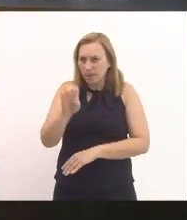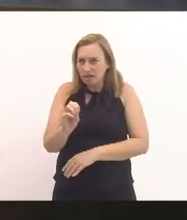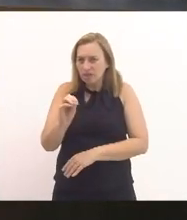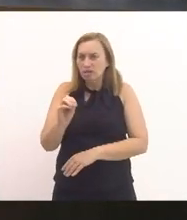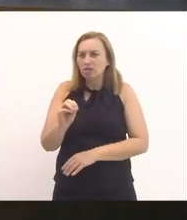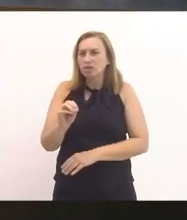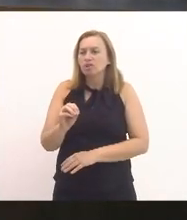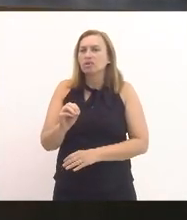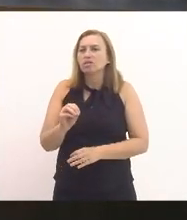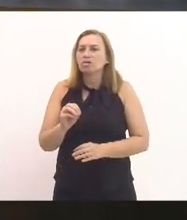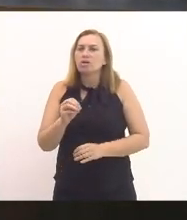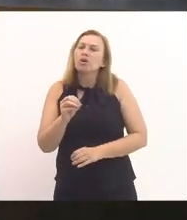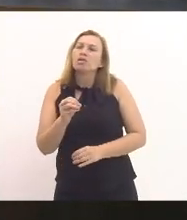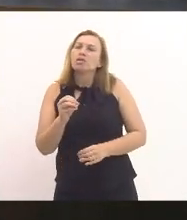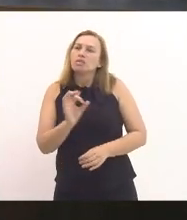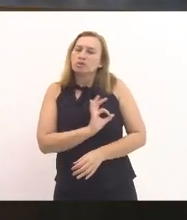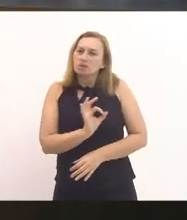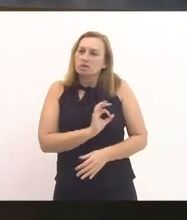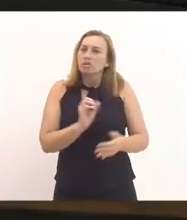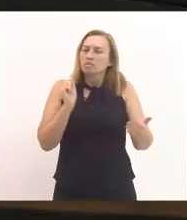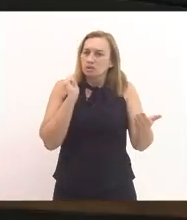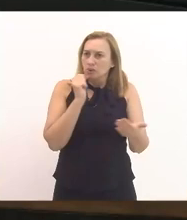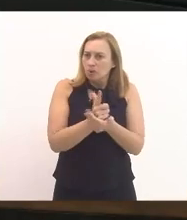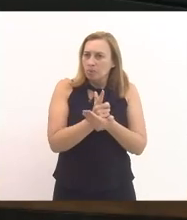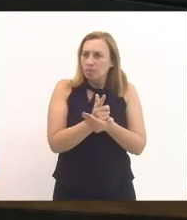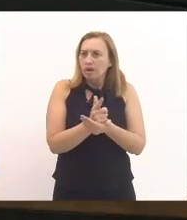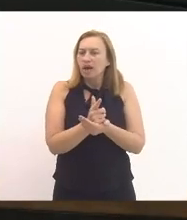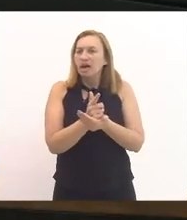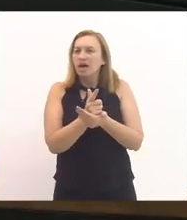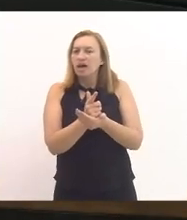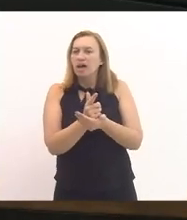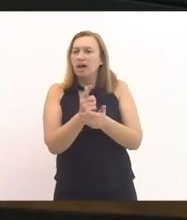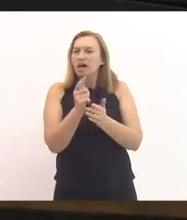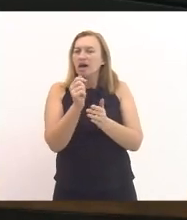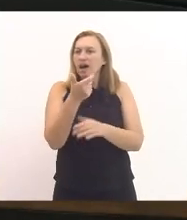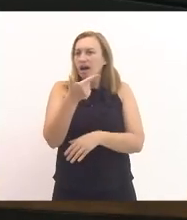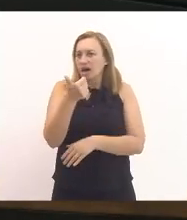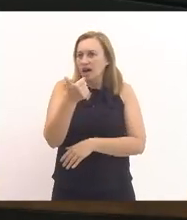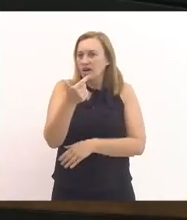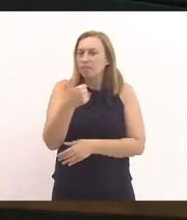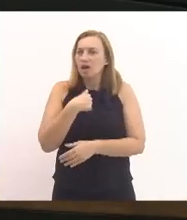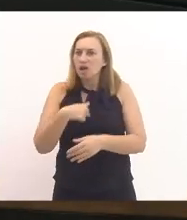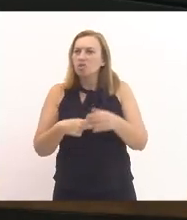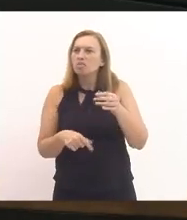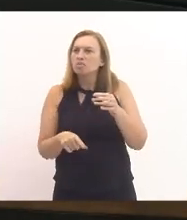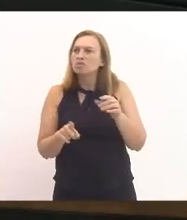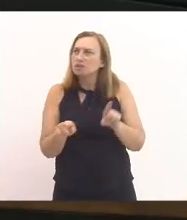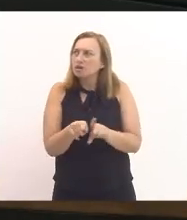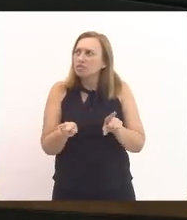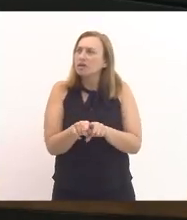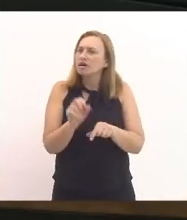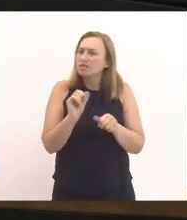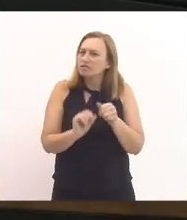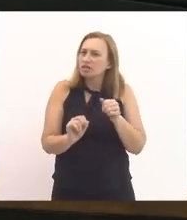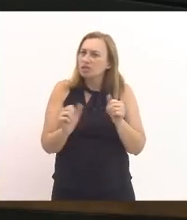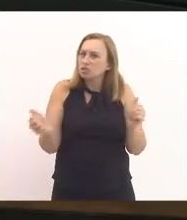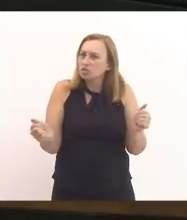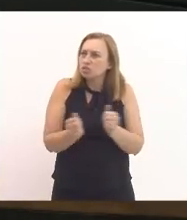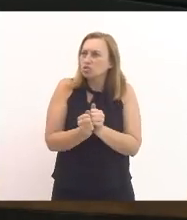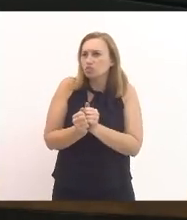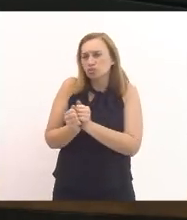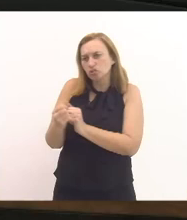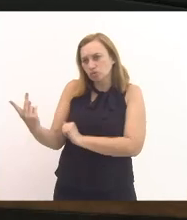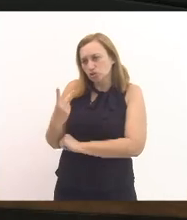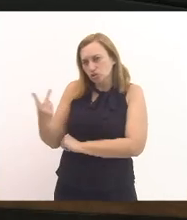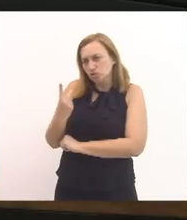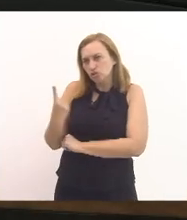do policial poder comprar arma em várias aí eu fiz um negócio que junto com